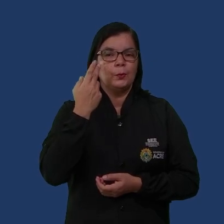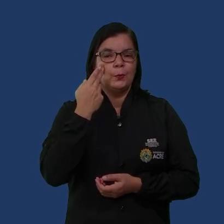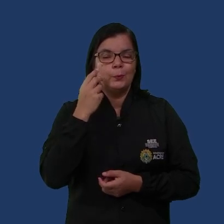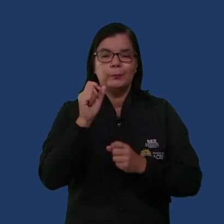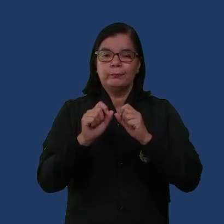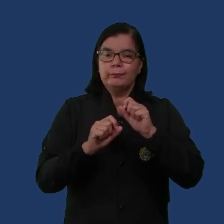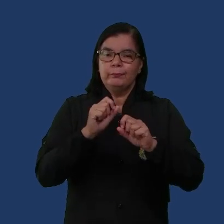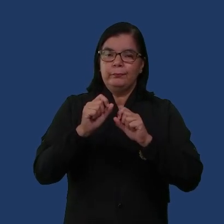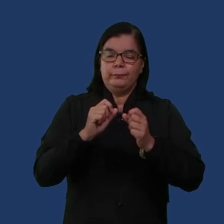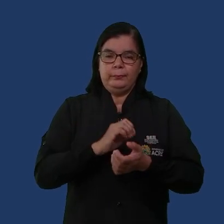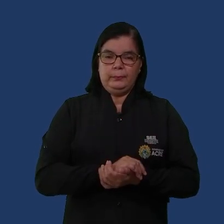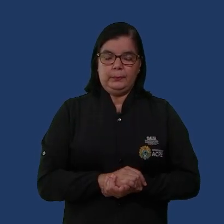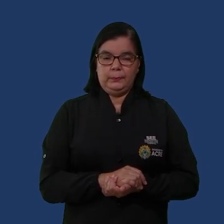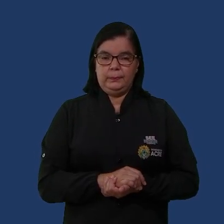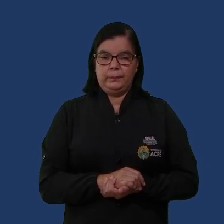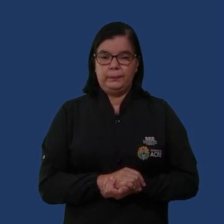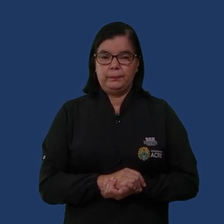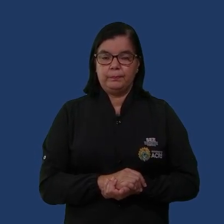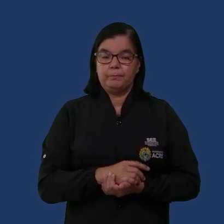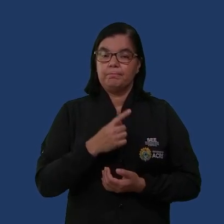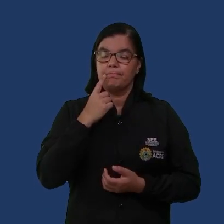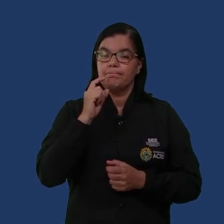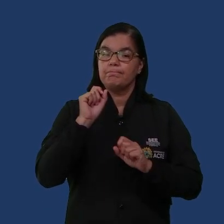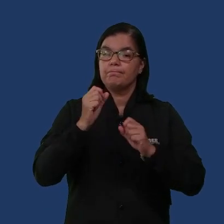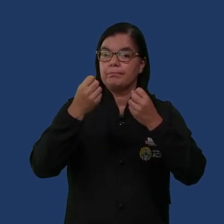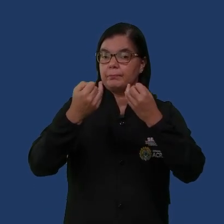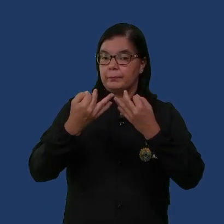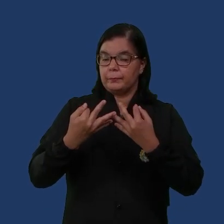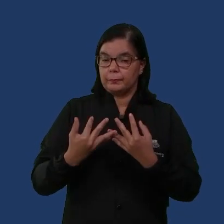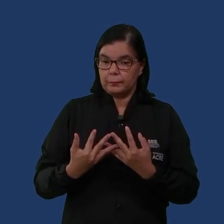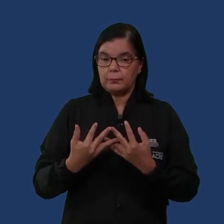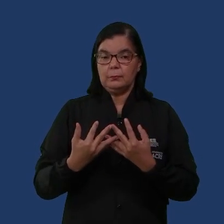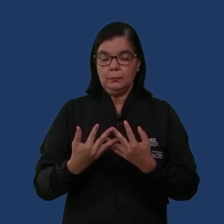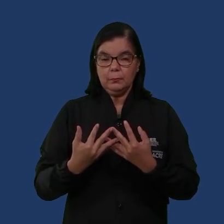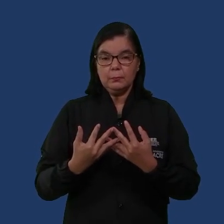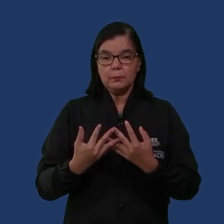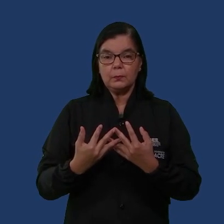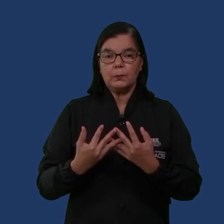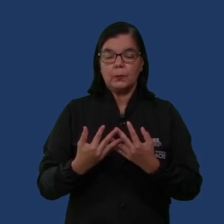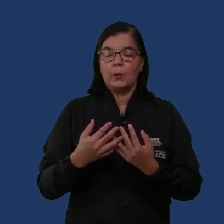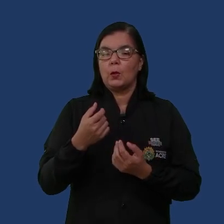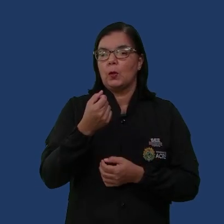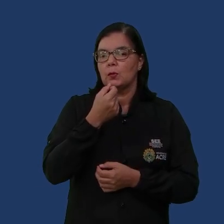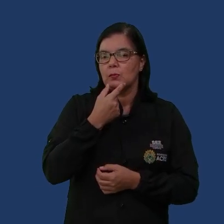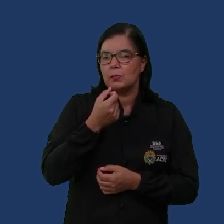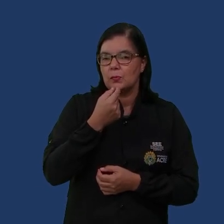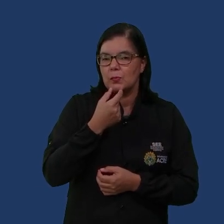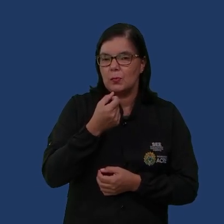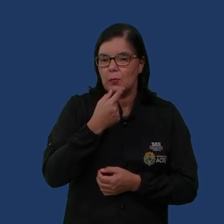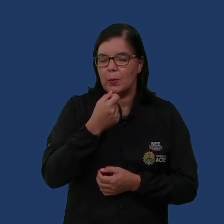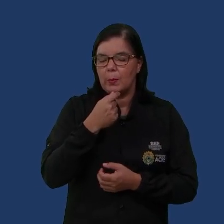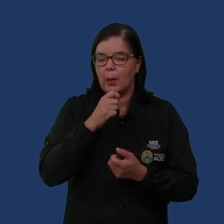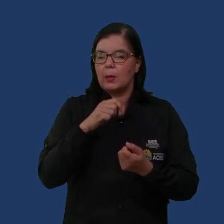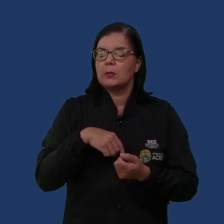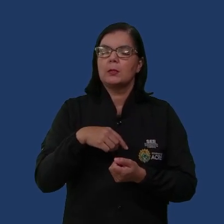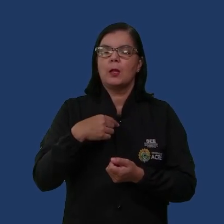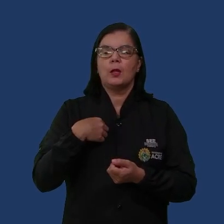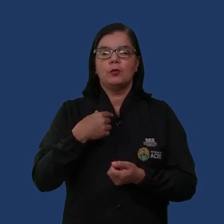elas trazem aí um ponto que é os covers engraçados, que é a